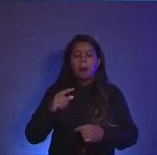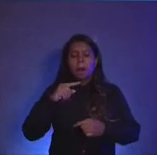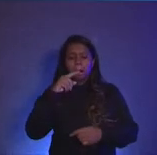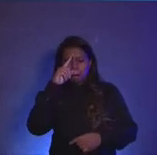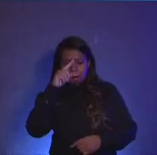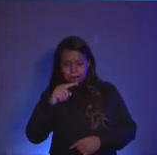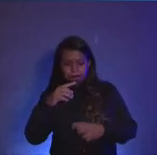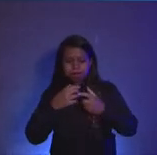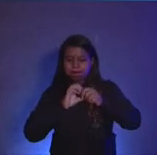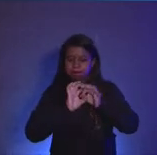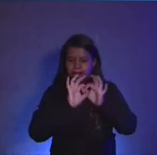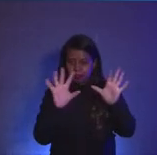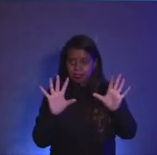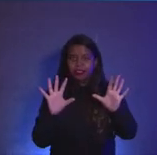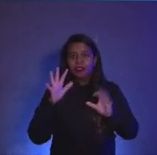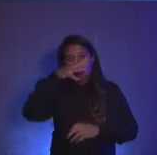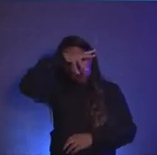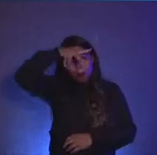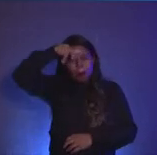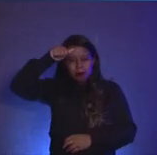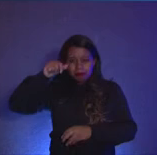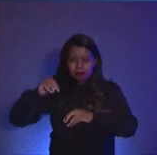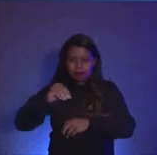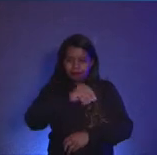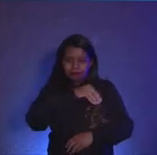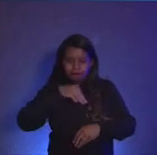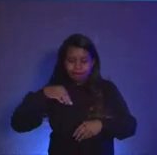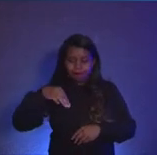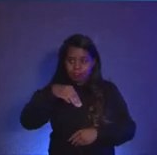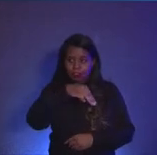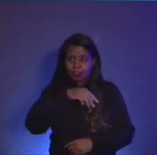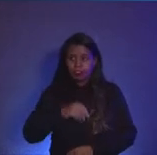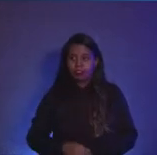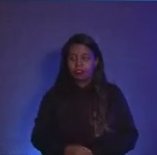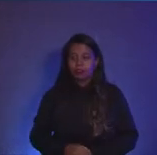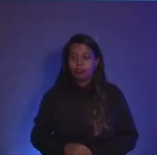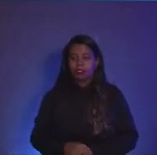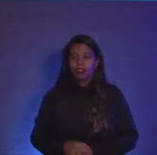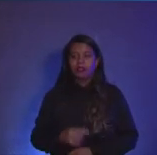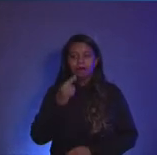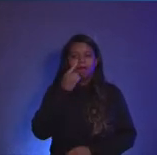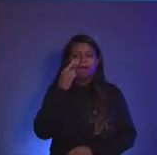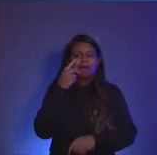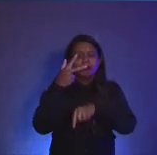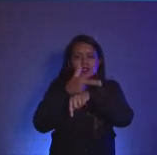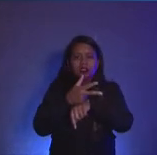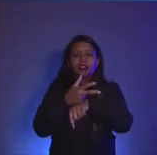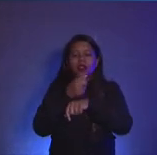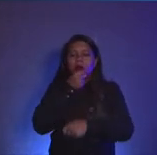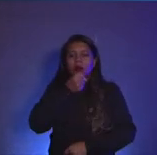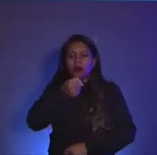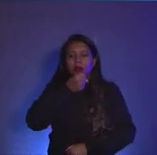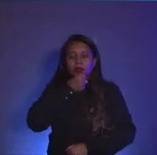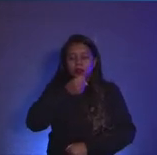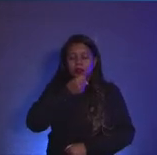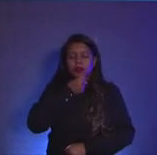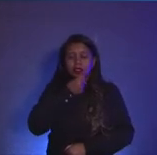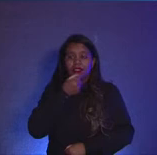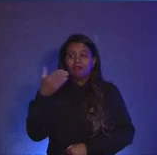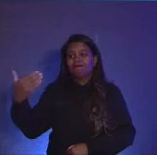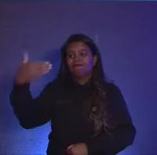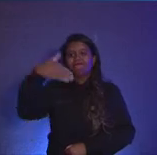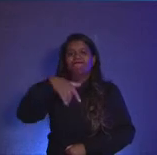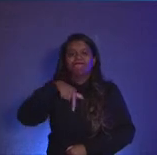preservadas na Amazônia. Foi publicado no jornal Folha de São Paulo. E vamos assistir agora um vídeo do jornalista Vinícius Sassini, que não pôde